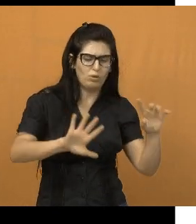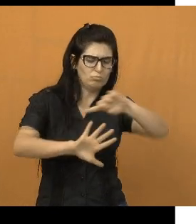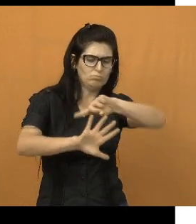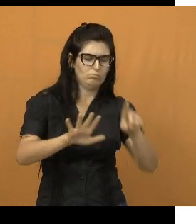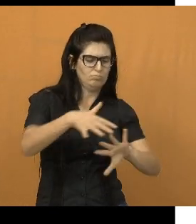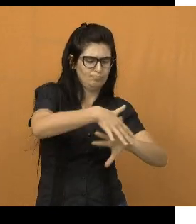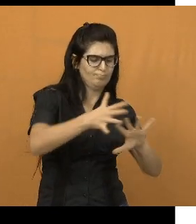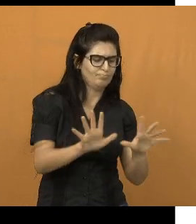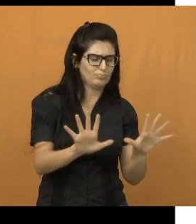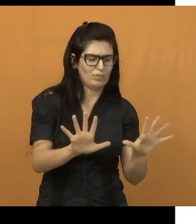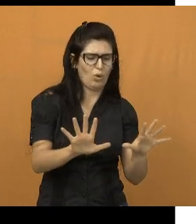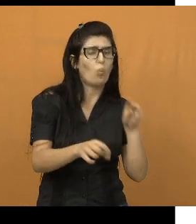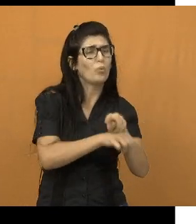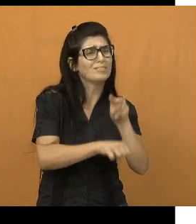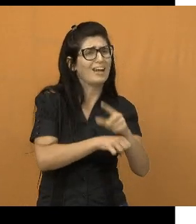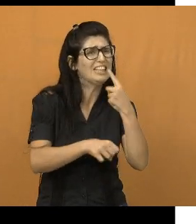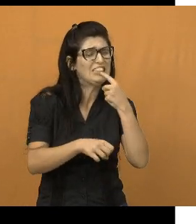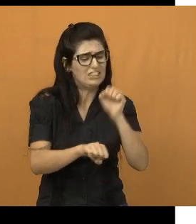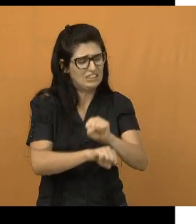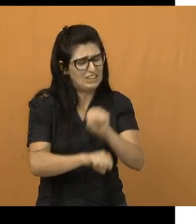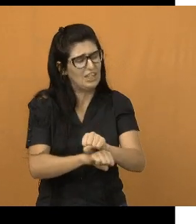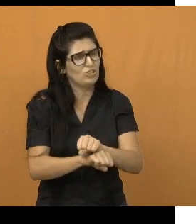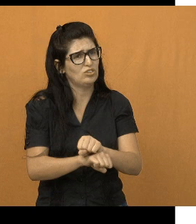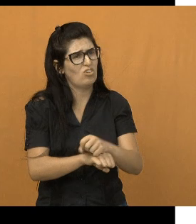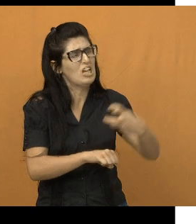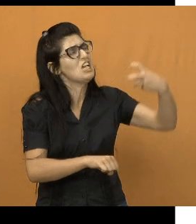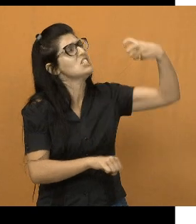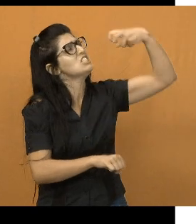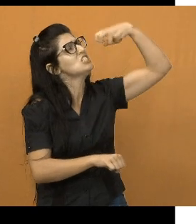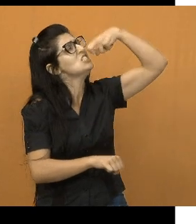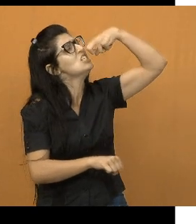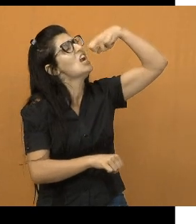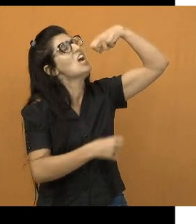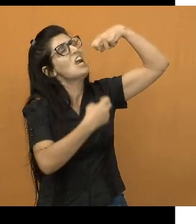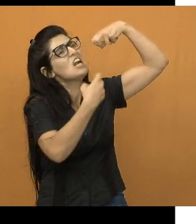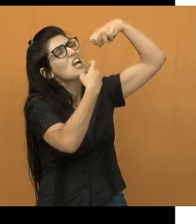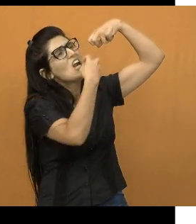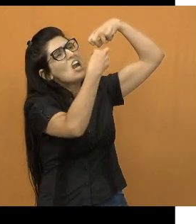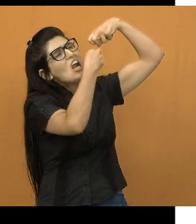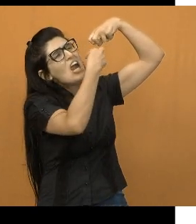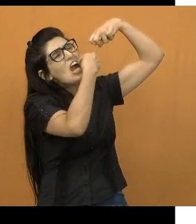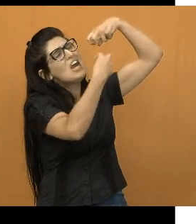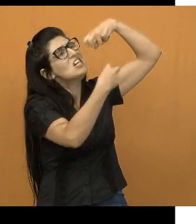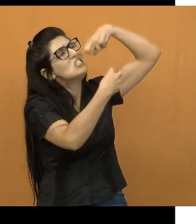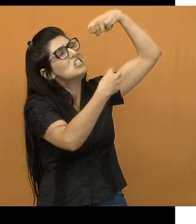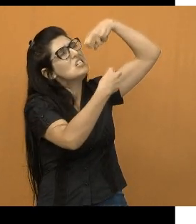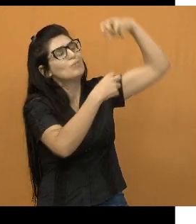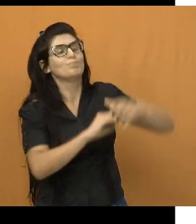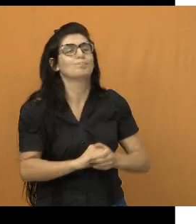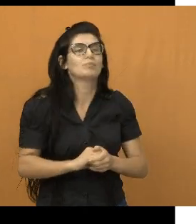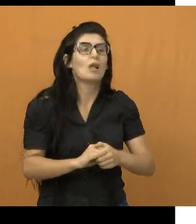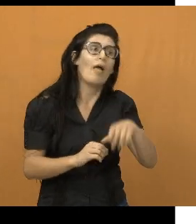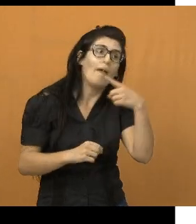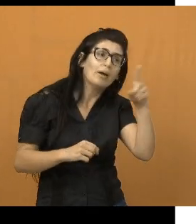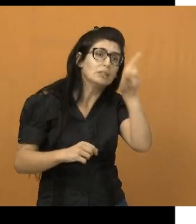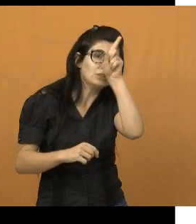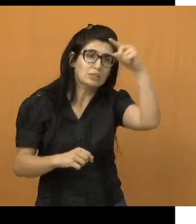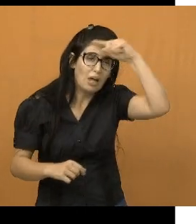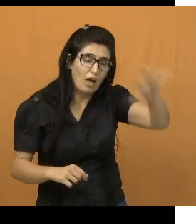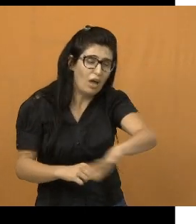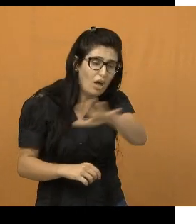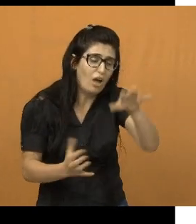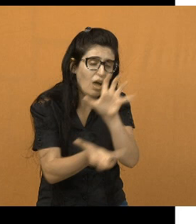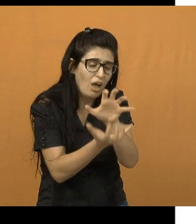atendimento odontológico com sedação. Então, eles foram atendidos na Santa Casa de Jacareí no ano